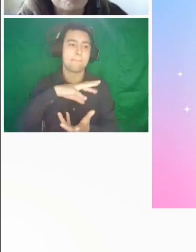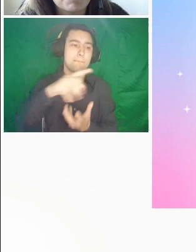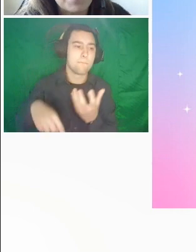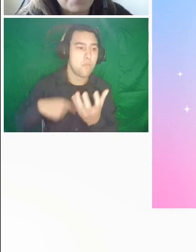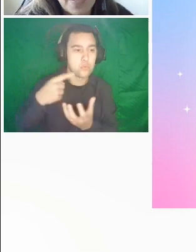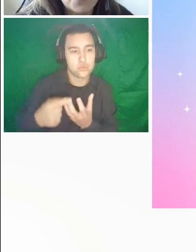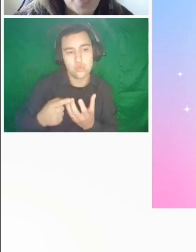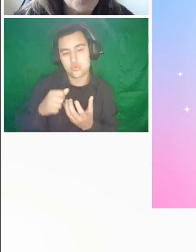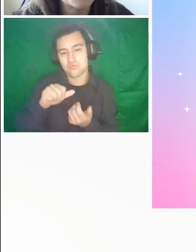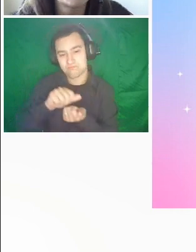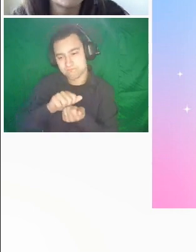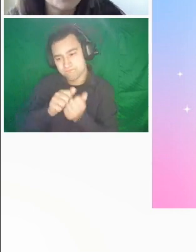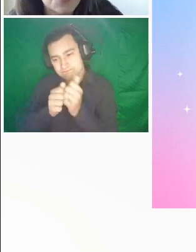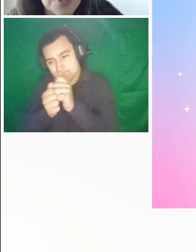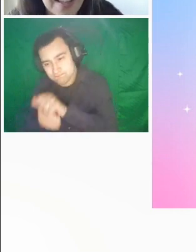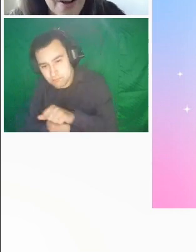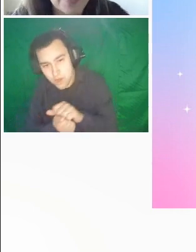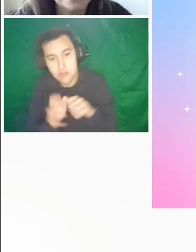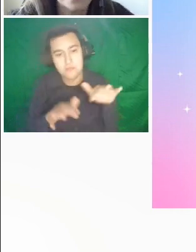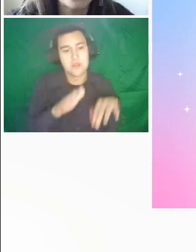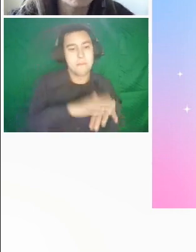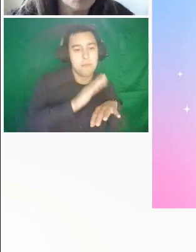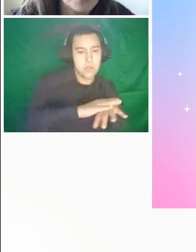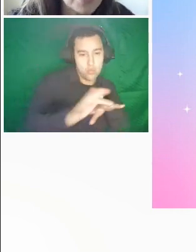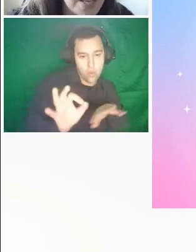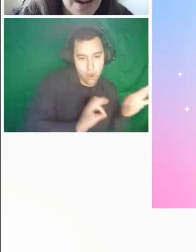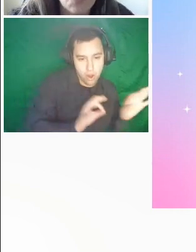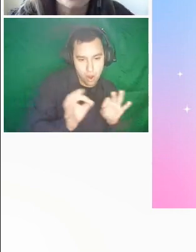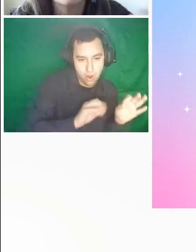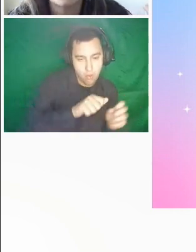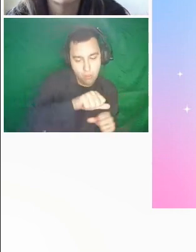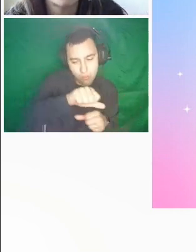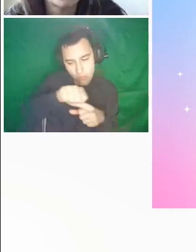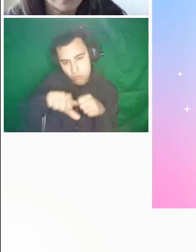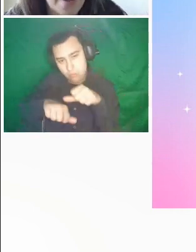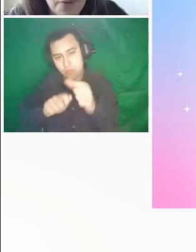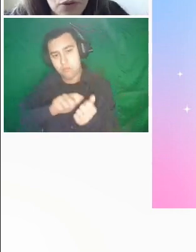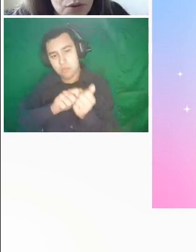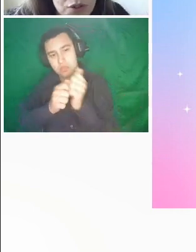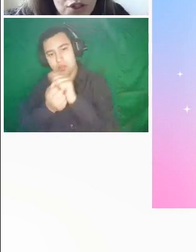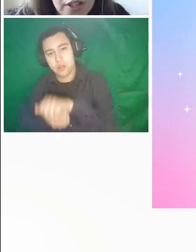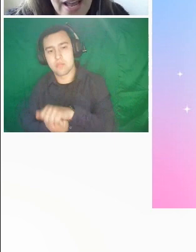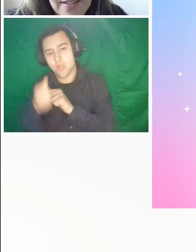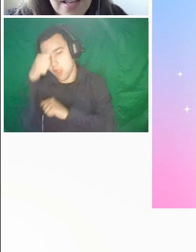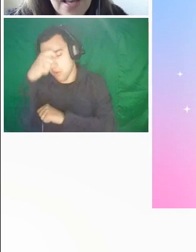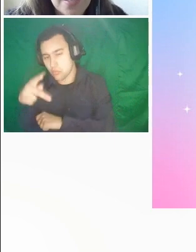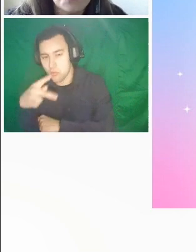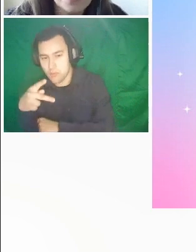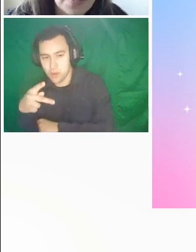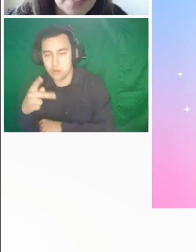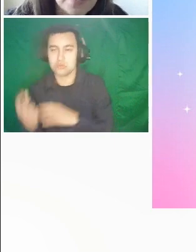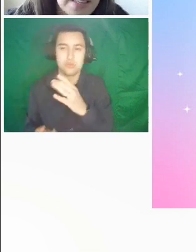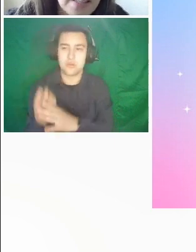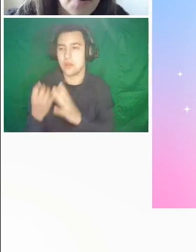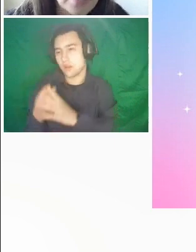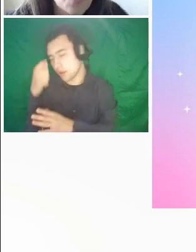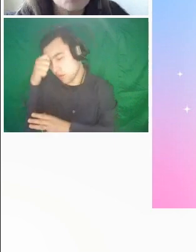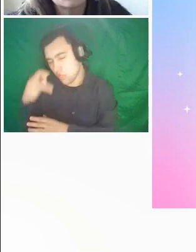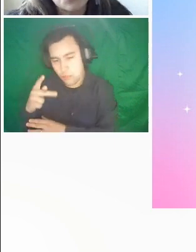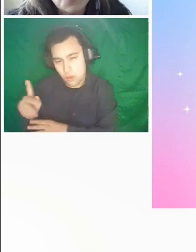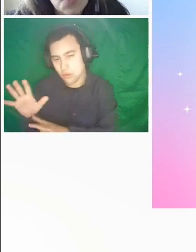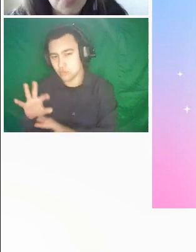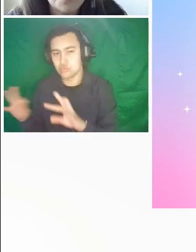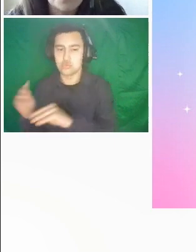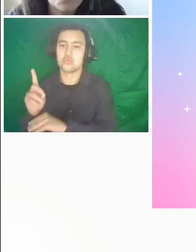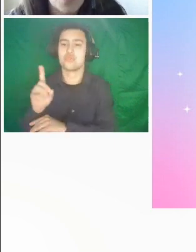eh manual pro mundo digital elas querem automatizar coisas elas querem criar produtos digitais muitas vezes Então esse é